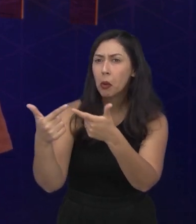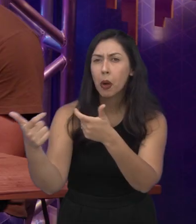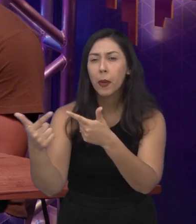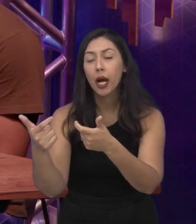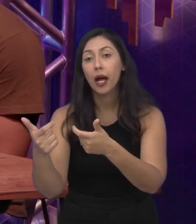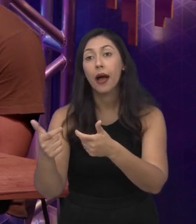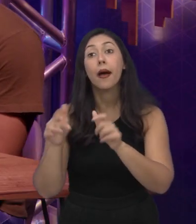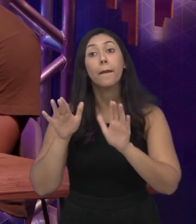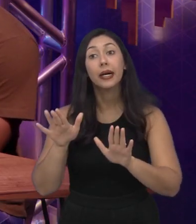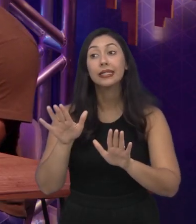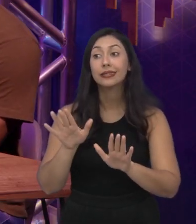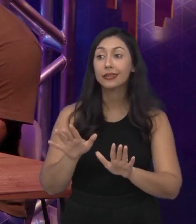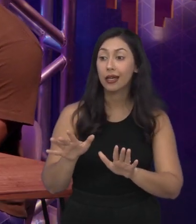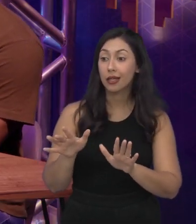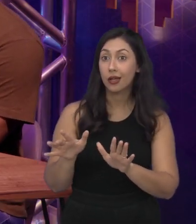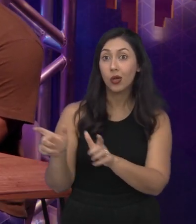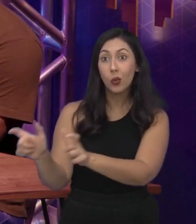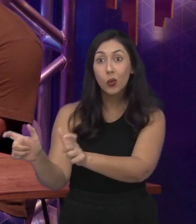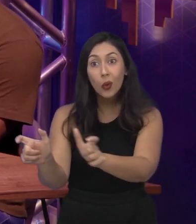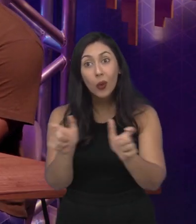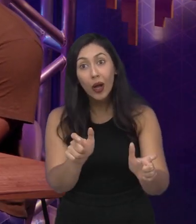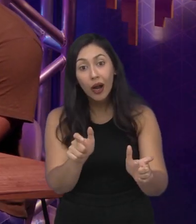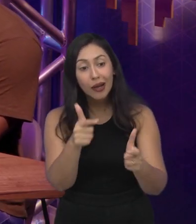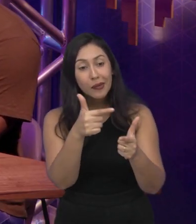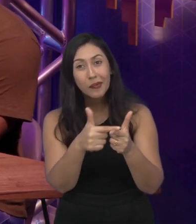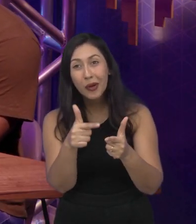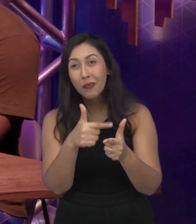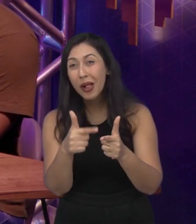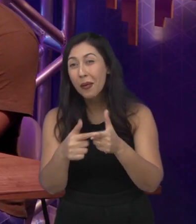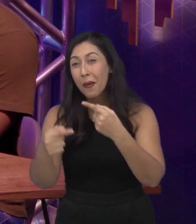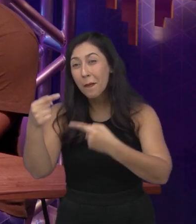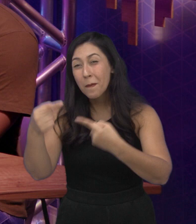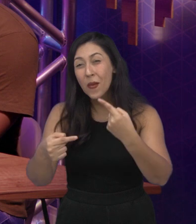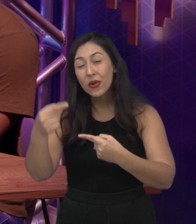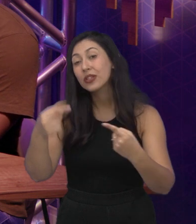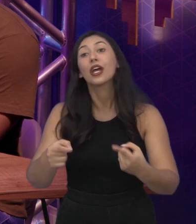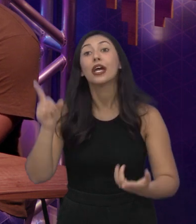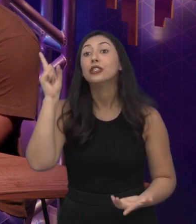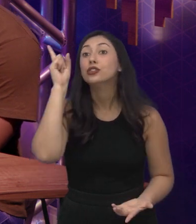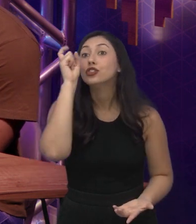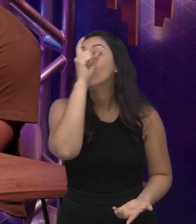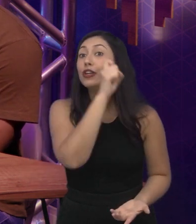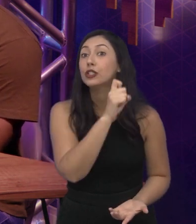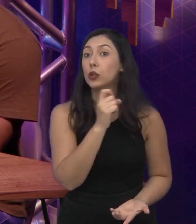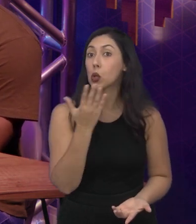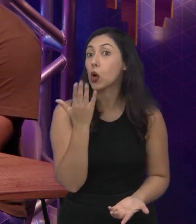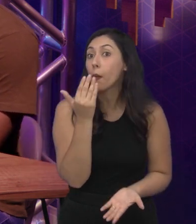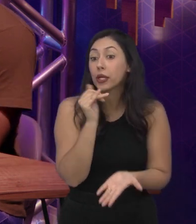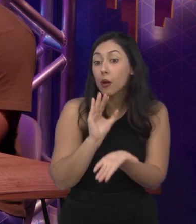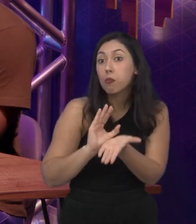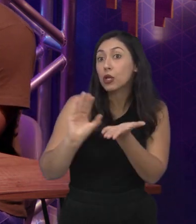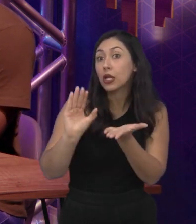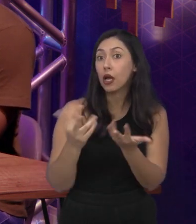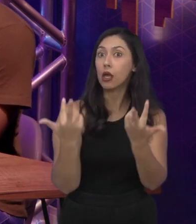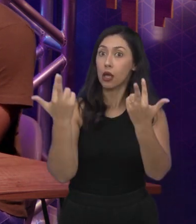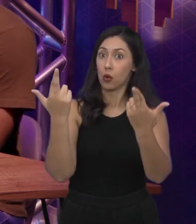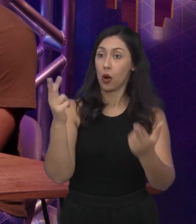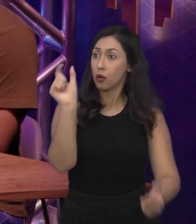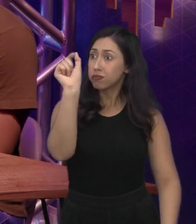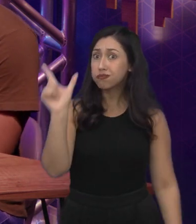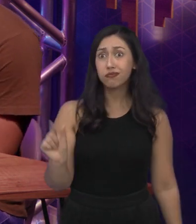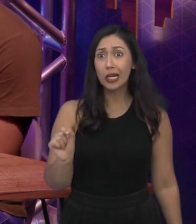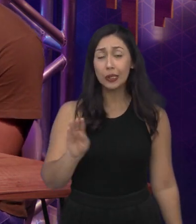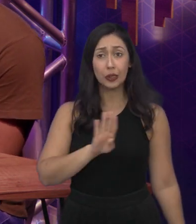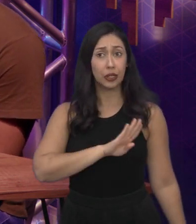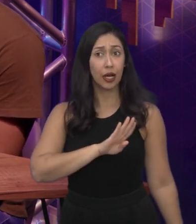lá. E nesses países que têm esses problemas políticos, é difícil chegar comida lá. É o que está acontecendo, por exemplo,